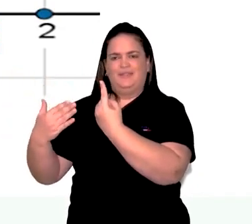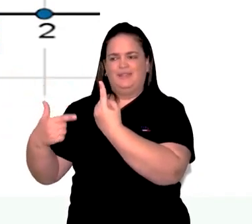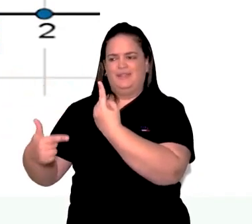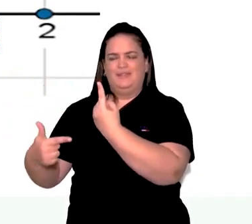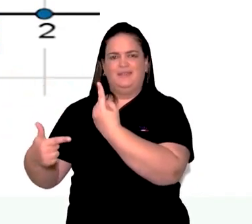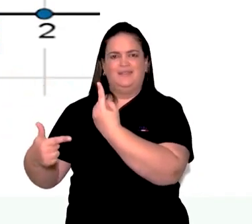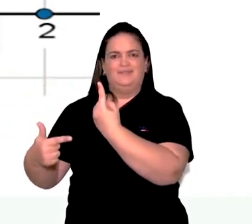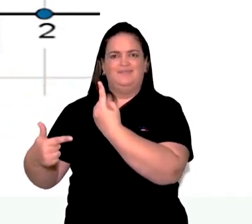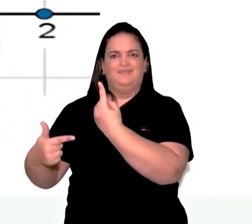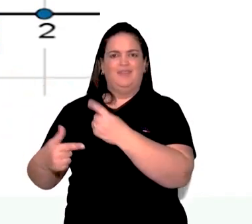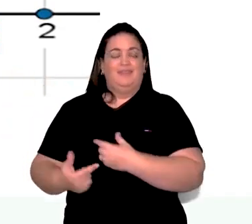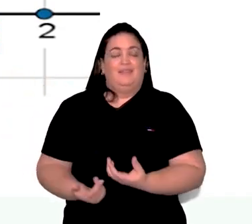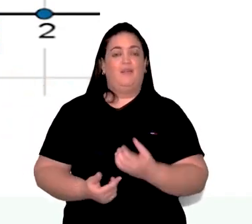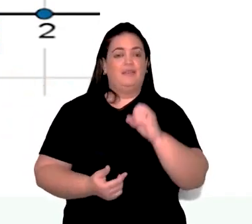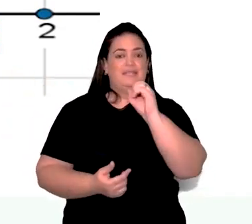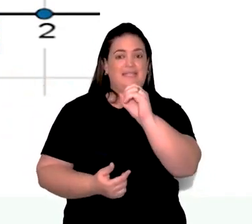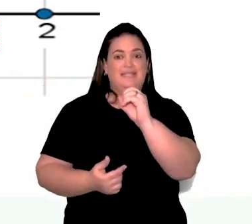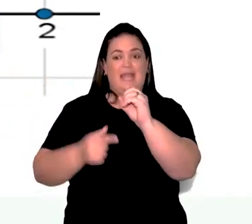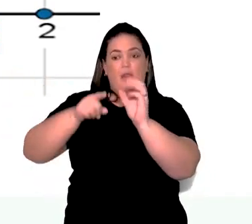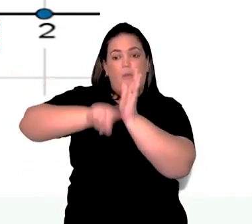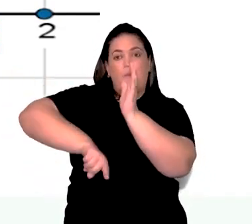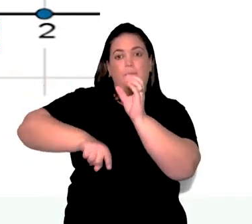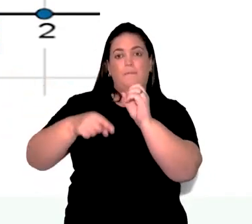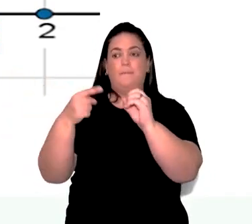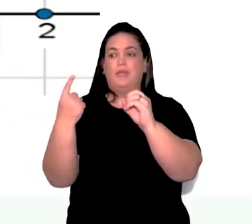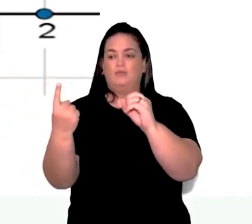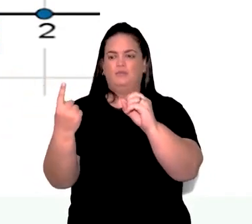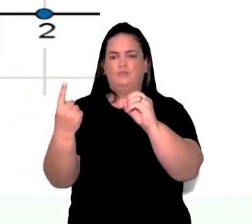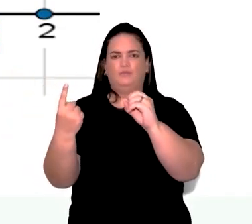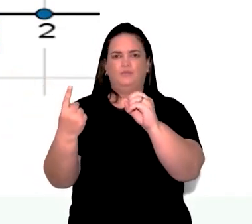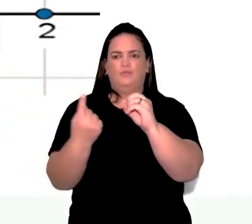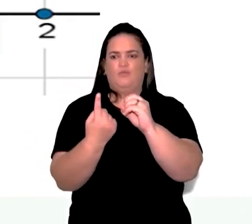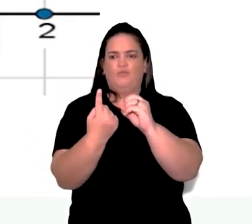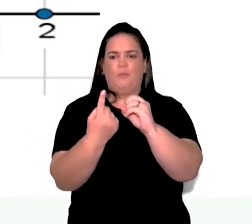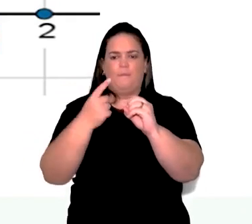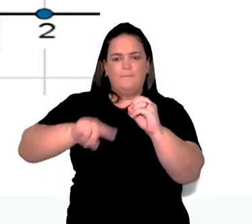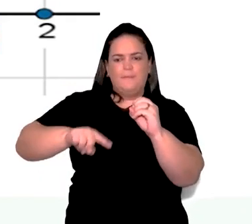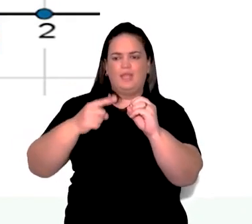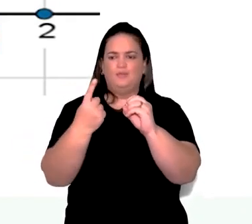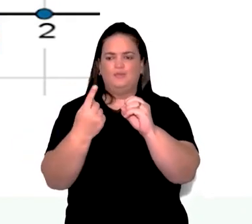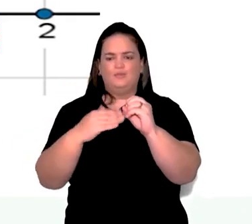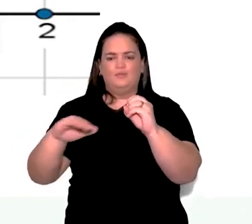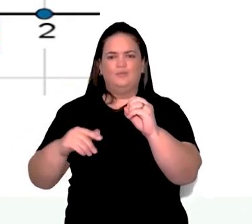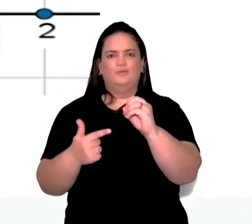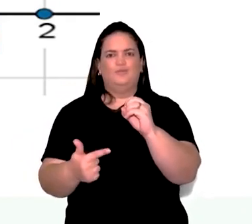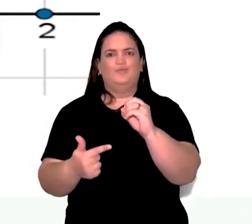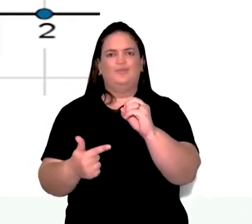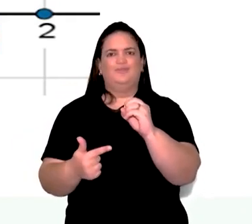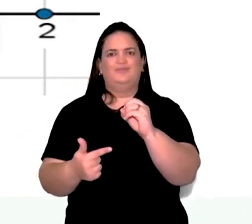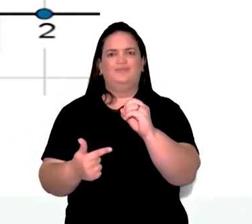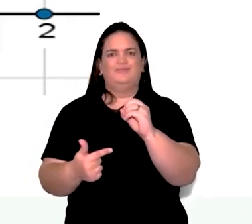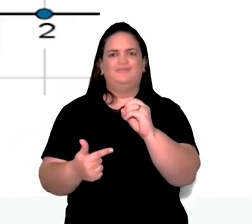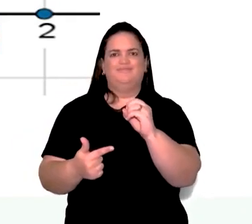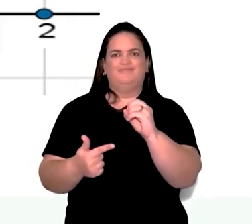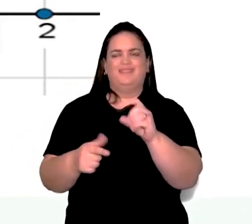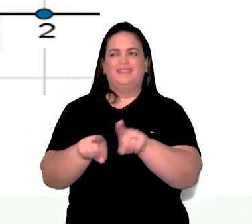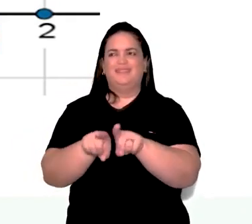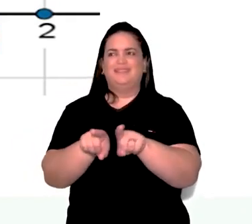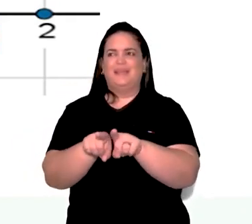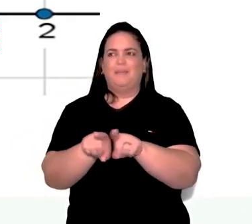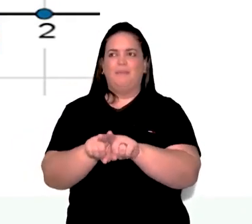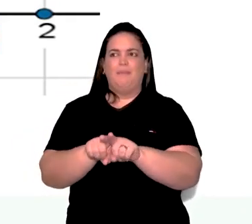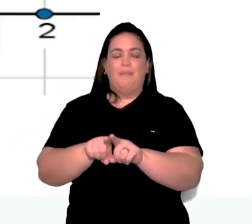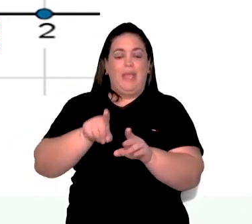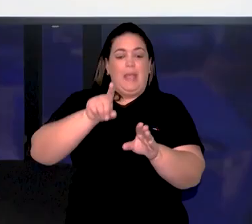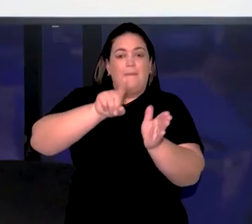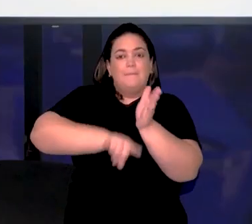0 e menos 1 eu tenho menos 1 meio. Entre menos 1 e menos 2 eu tenho menos 3